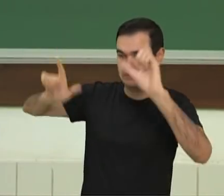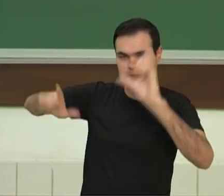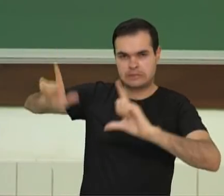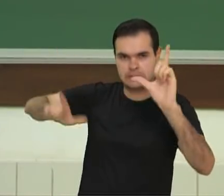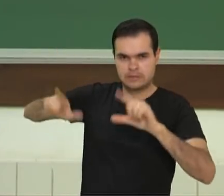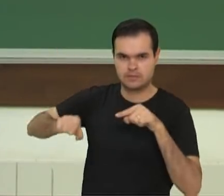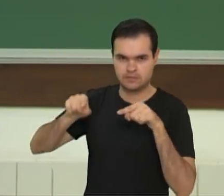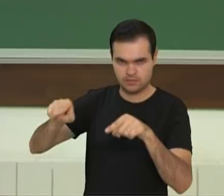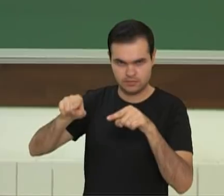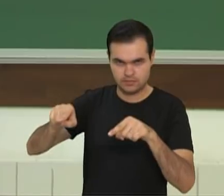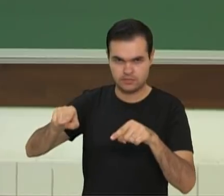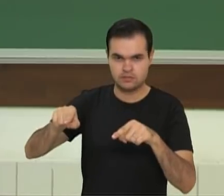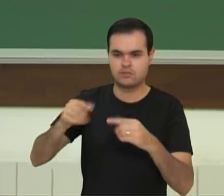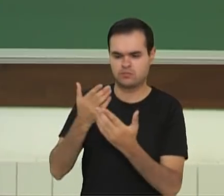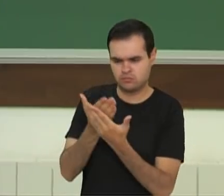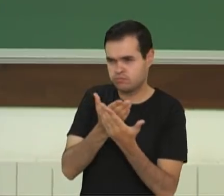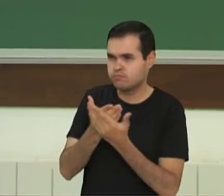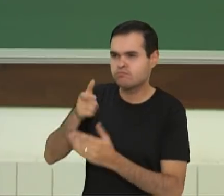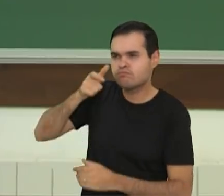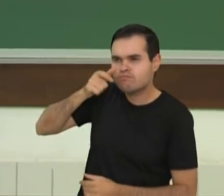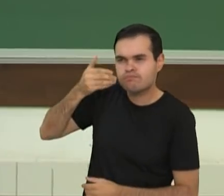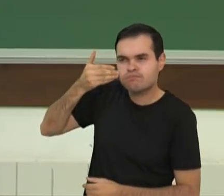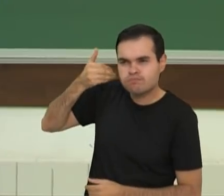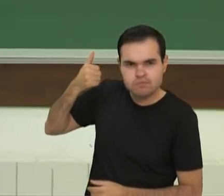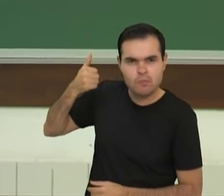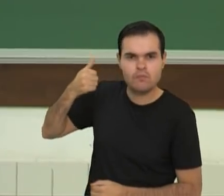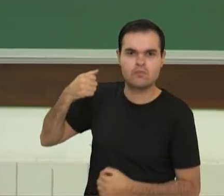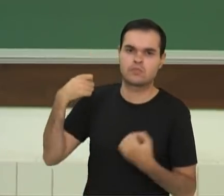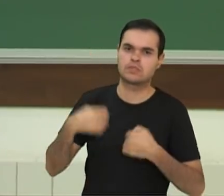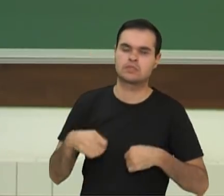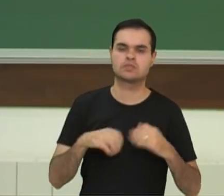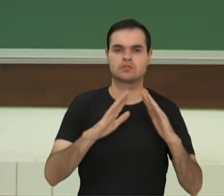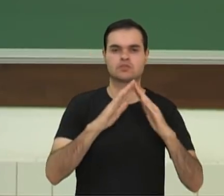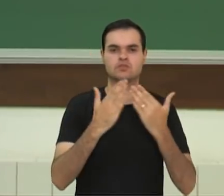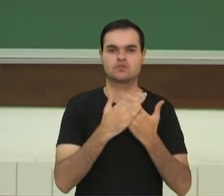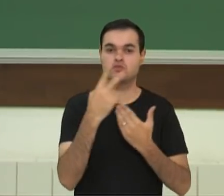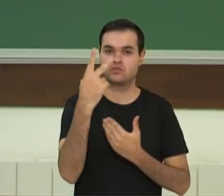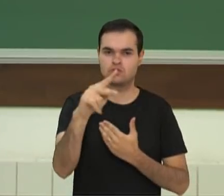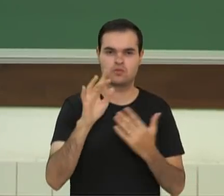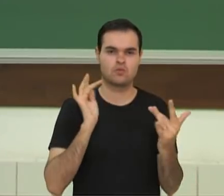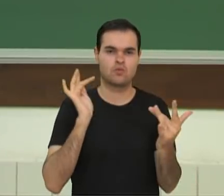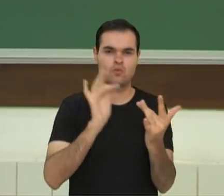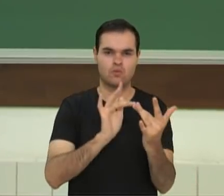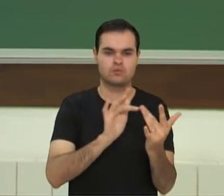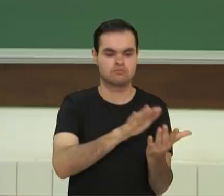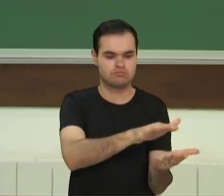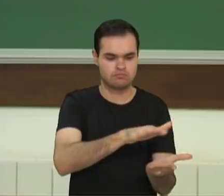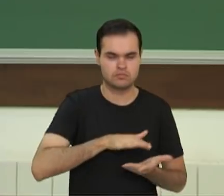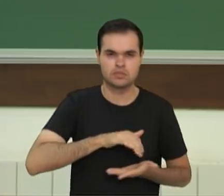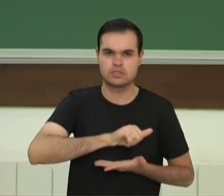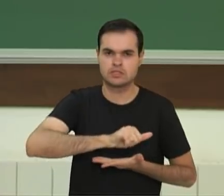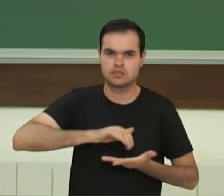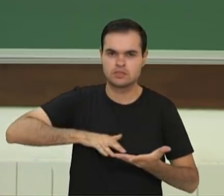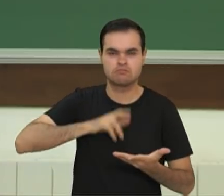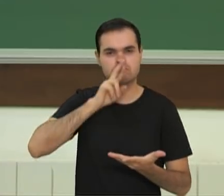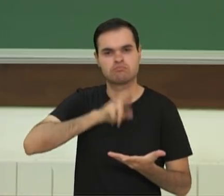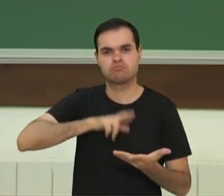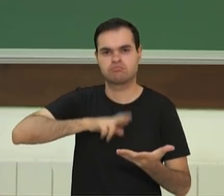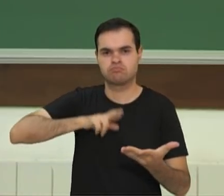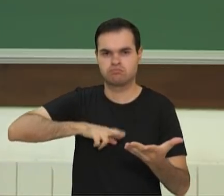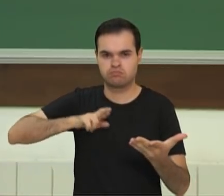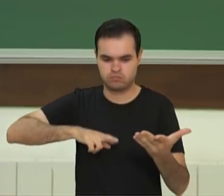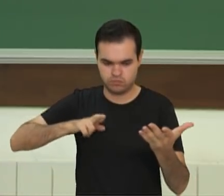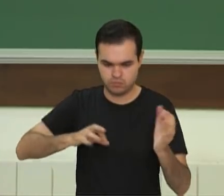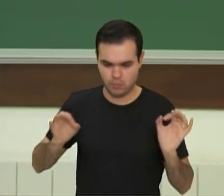pela televisão, estudando pela televisão, mantenha contato com o seu colégio para retirar as listas de